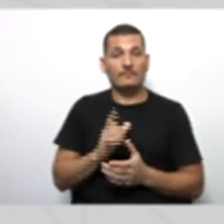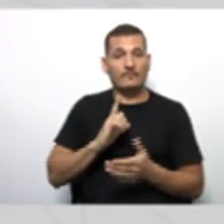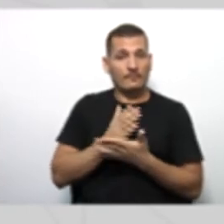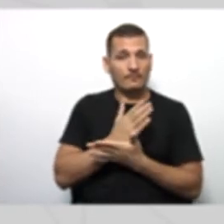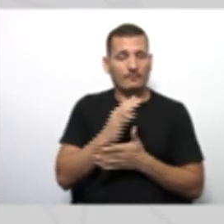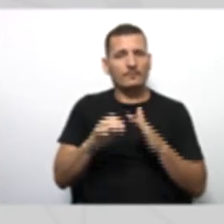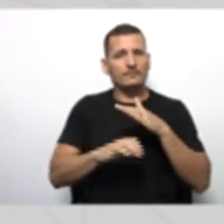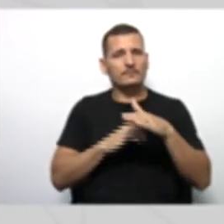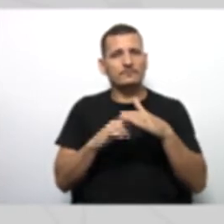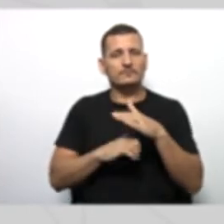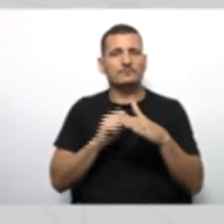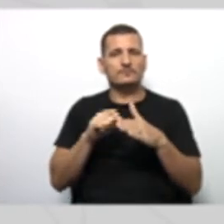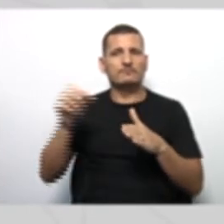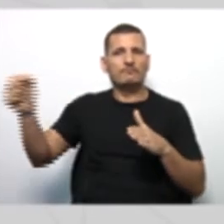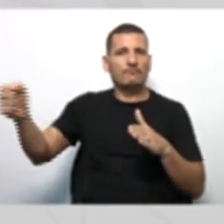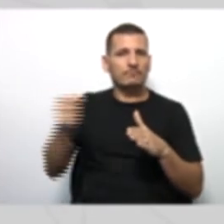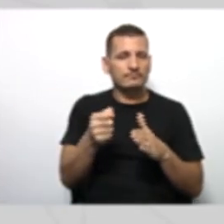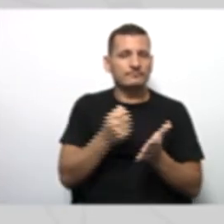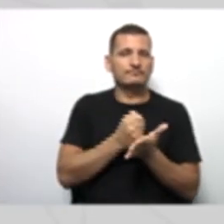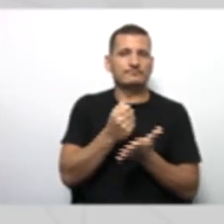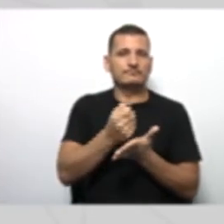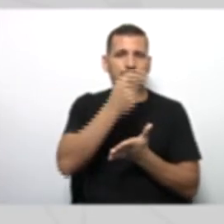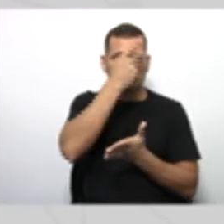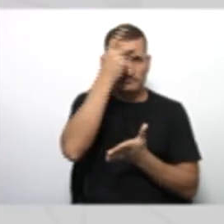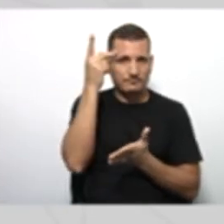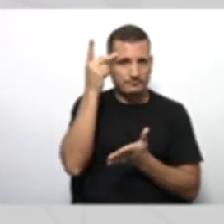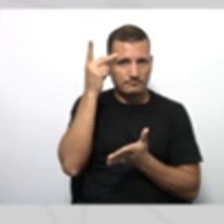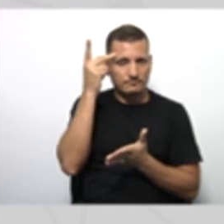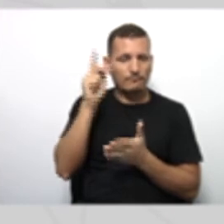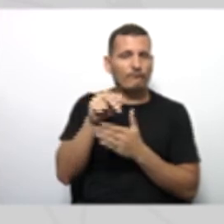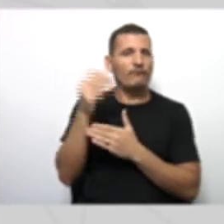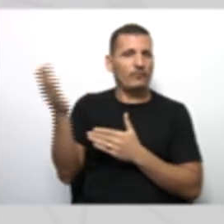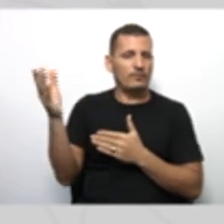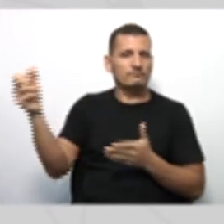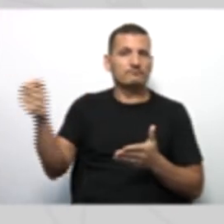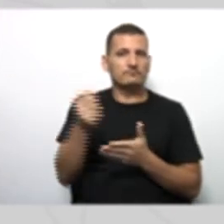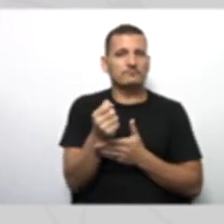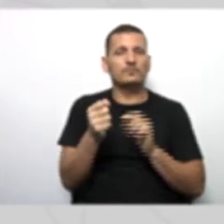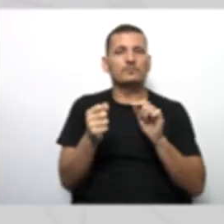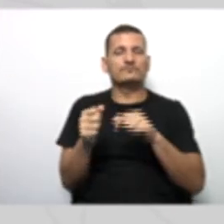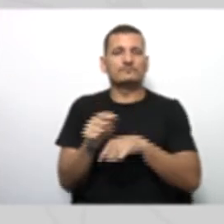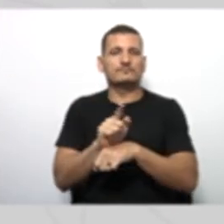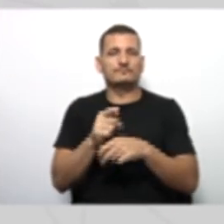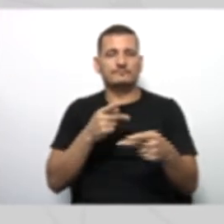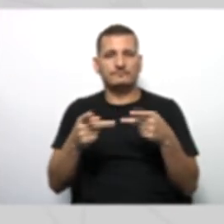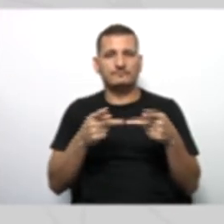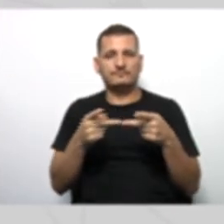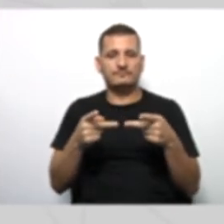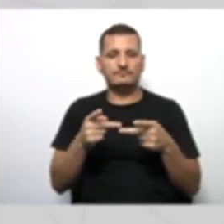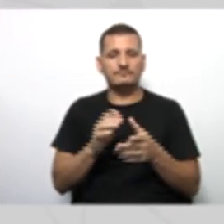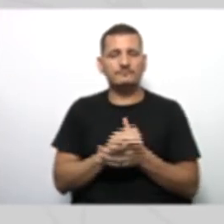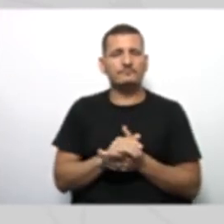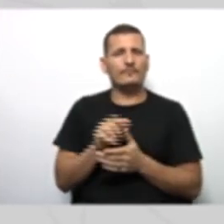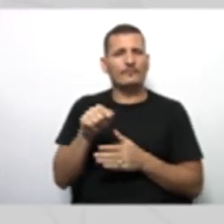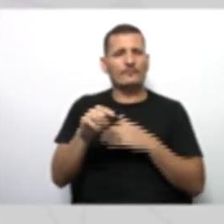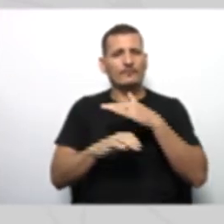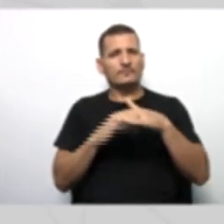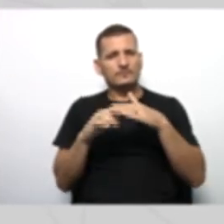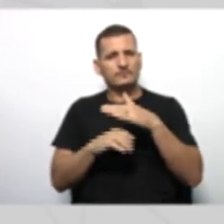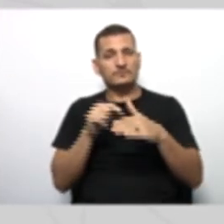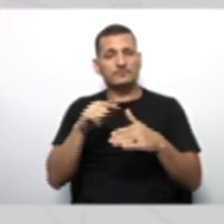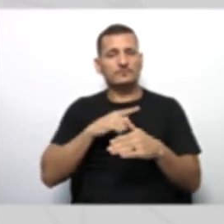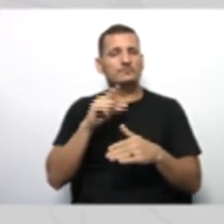gente? Quanto maior, vamos só verificar aqui em relação à questão, quanto maior o conhecimento do gerente do projeto sobre a organização,